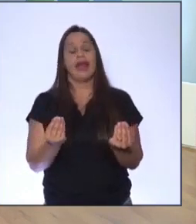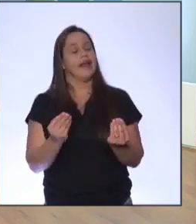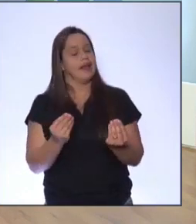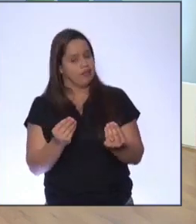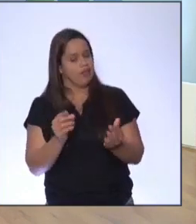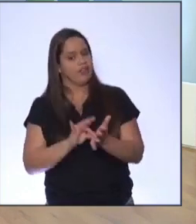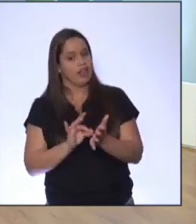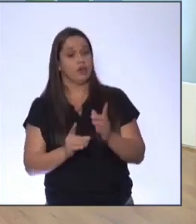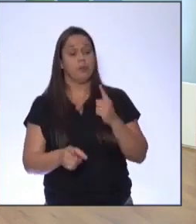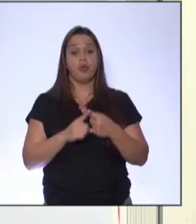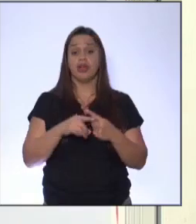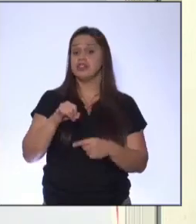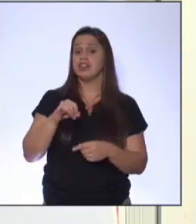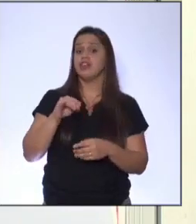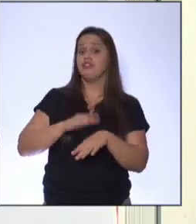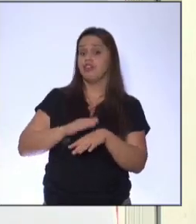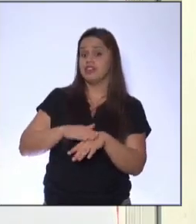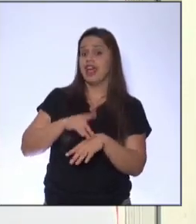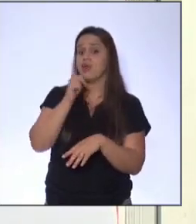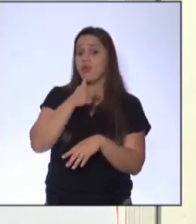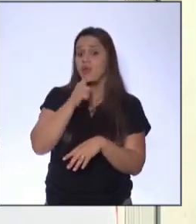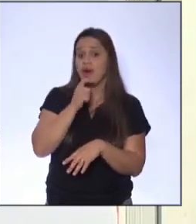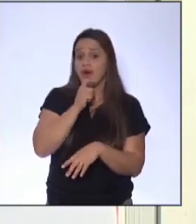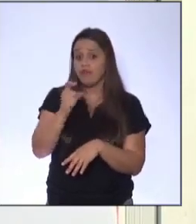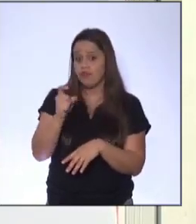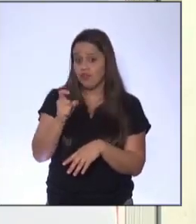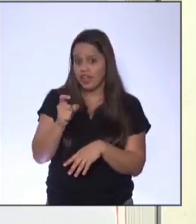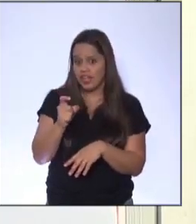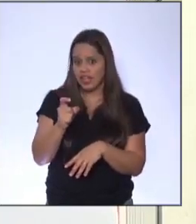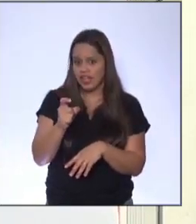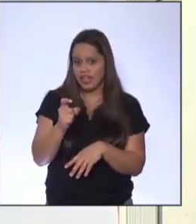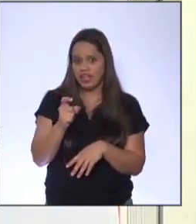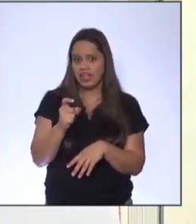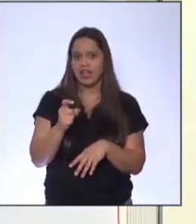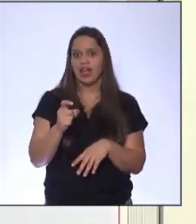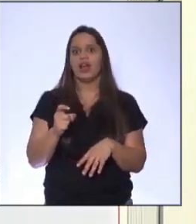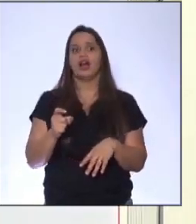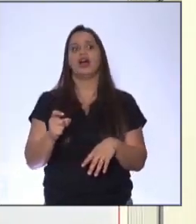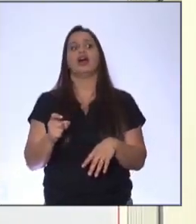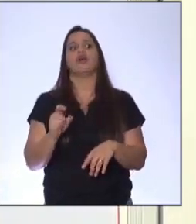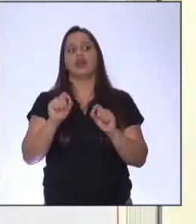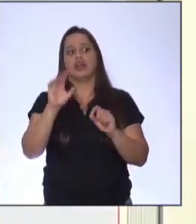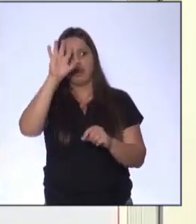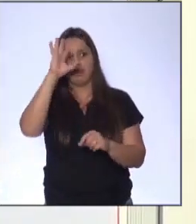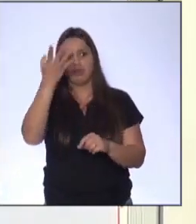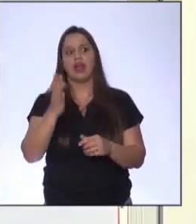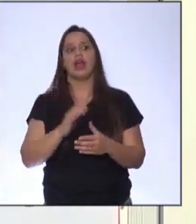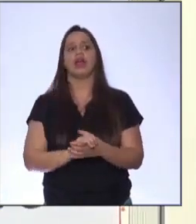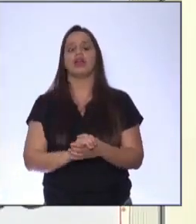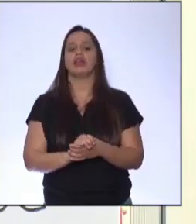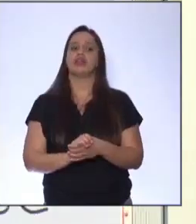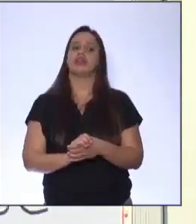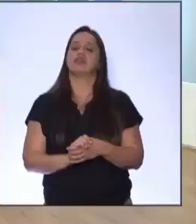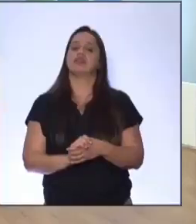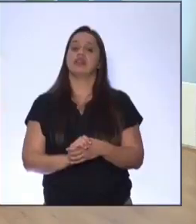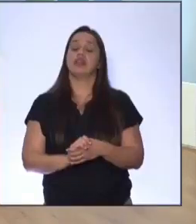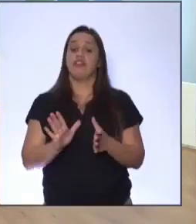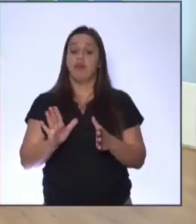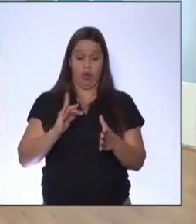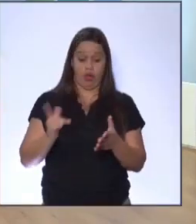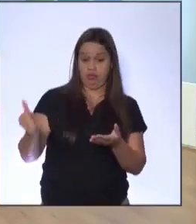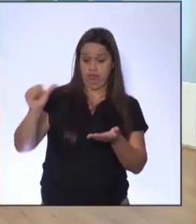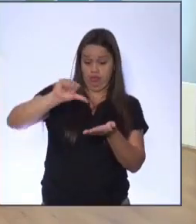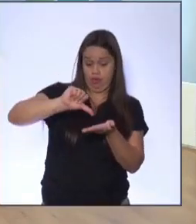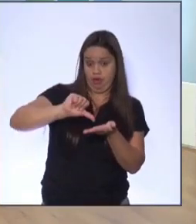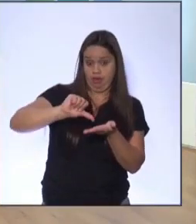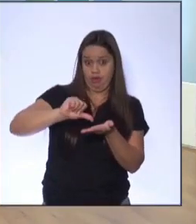vão fazer a experimento. Jogar na água fria o pó de café, se a gente jogar o pó de café aqui, ele vai